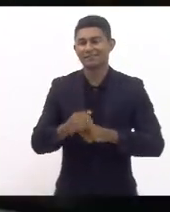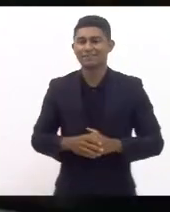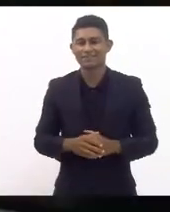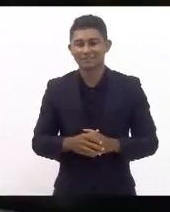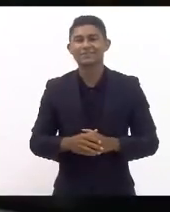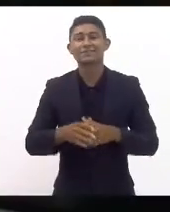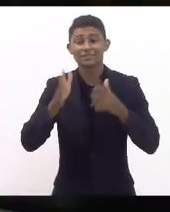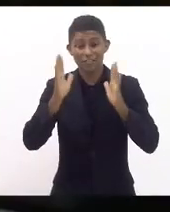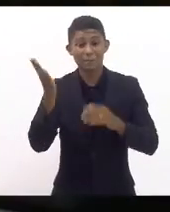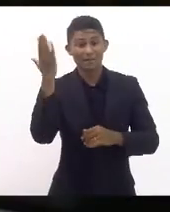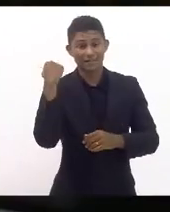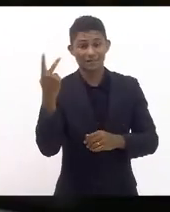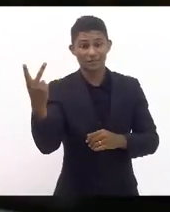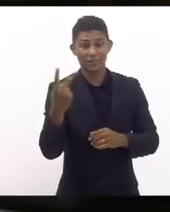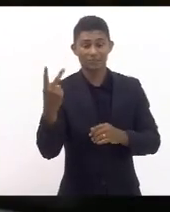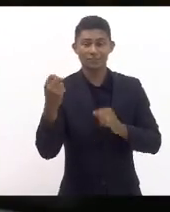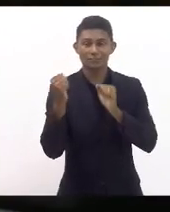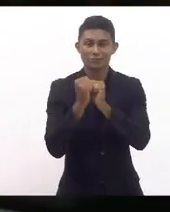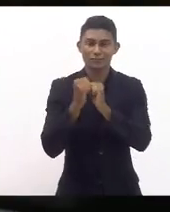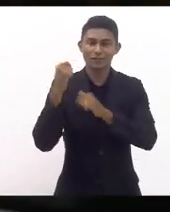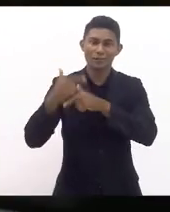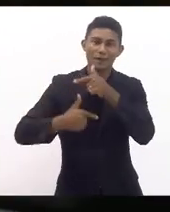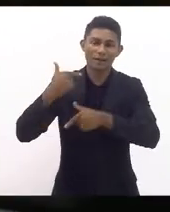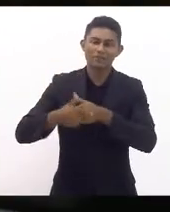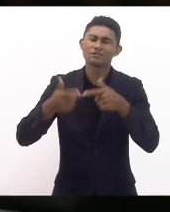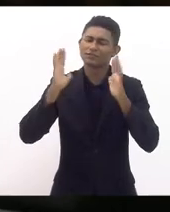já trabalhou junto, eu e Marcinho. Né? Então, nos conhecemos já de longa data, né, Marcinho?